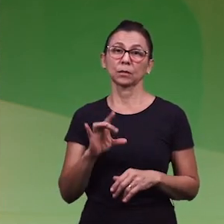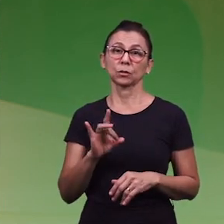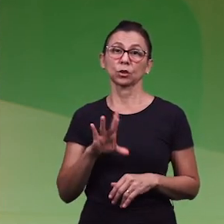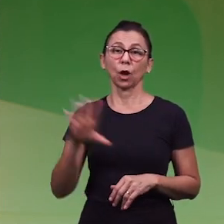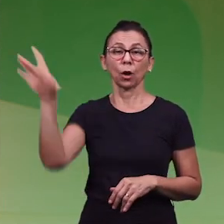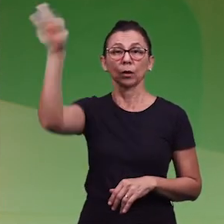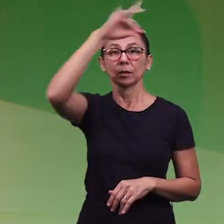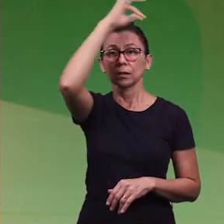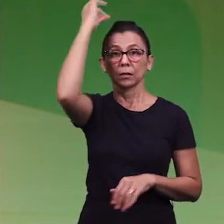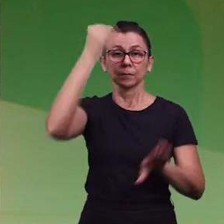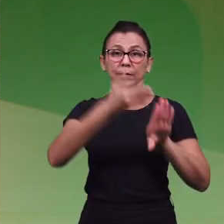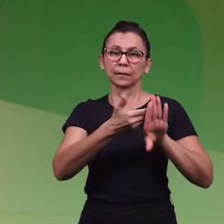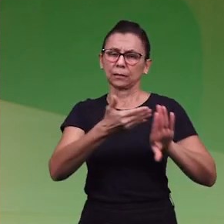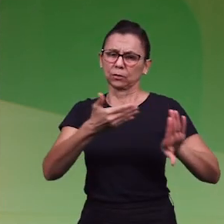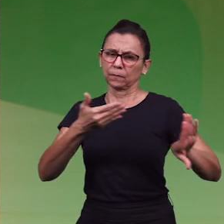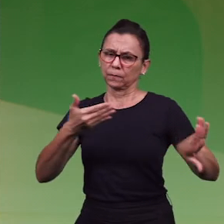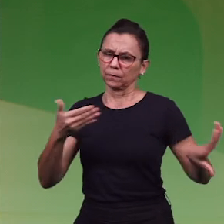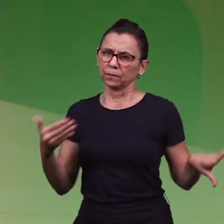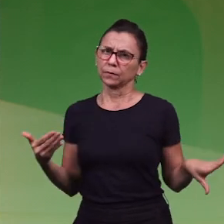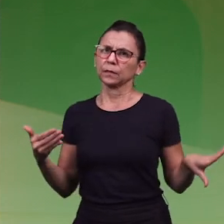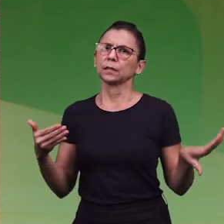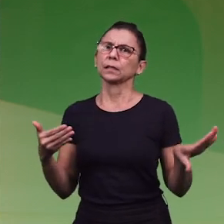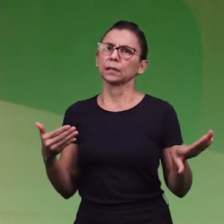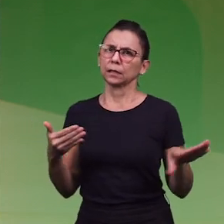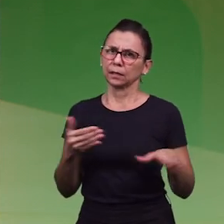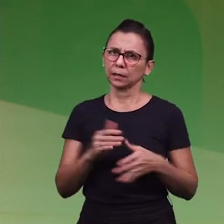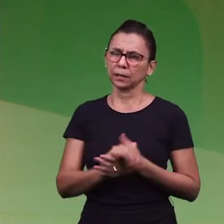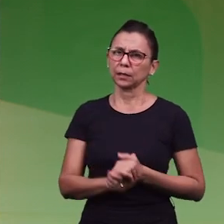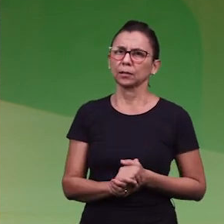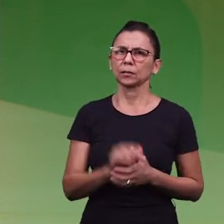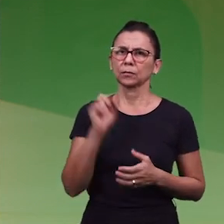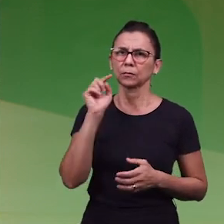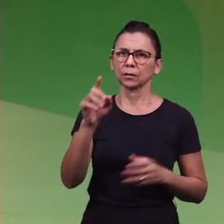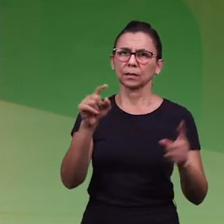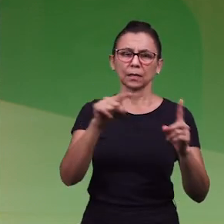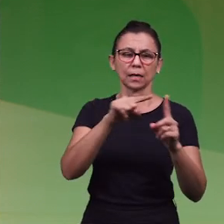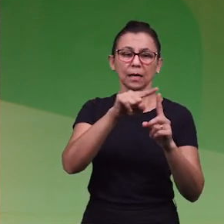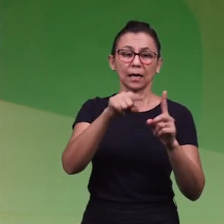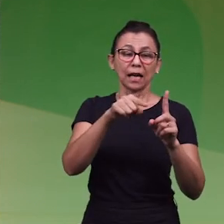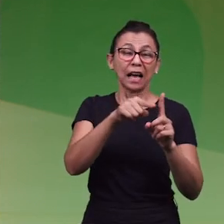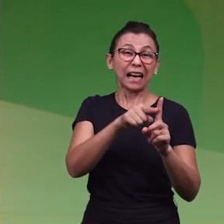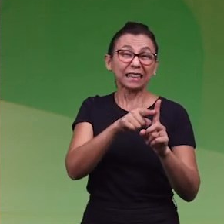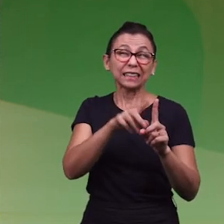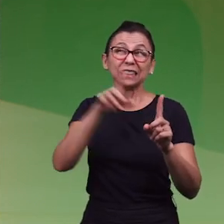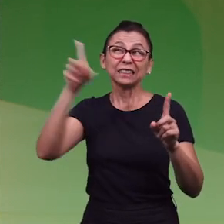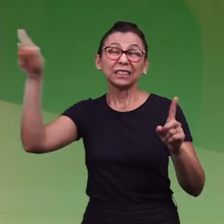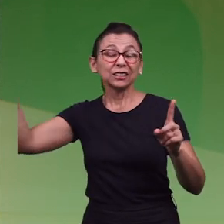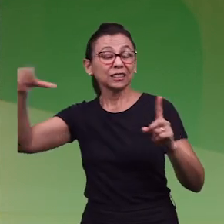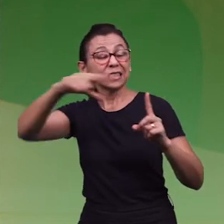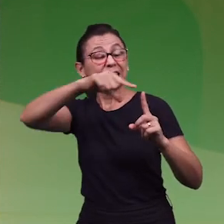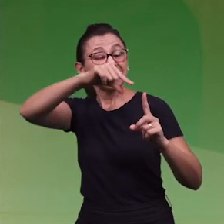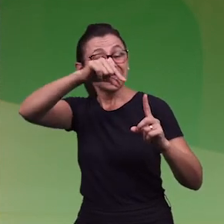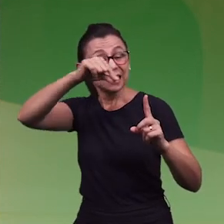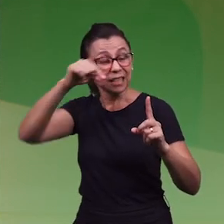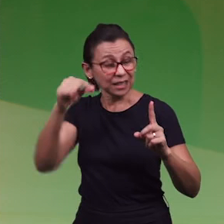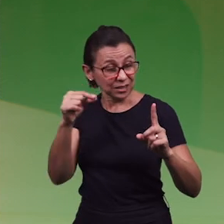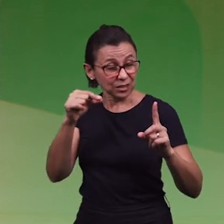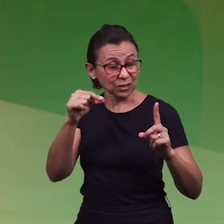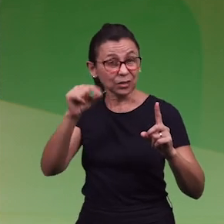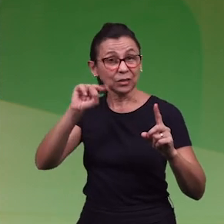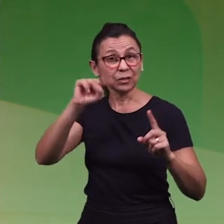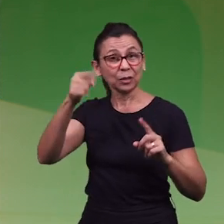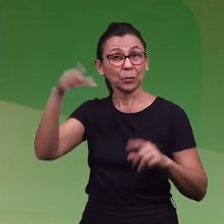nos santifica exatamente assim, né? Eleitos segundo a presciência de Deus Pai, em santificação do Espírito, ou